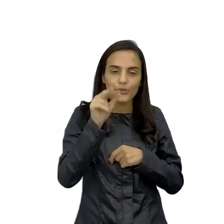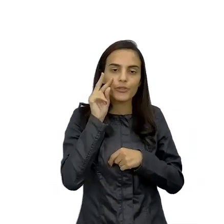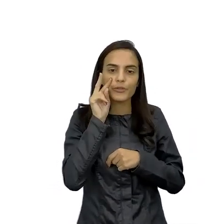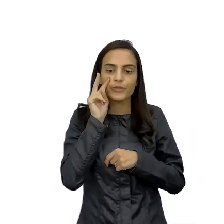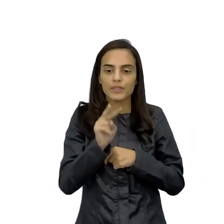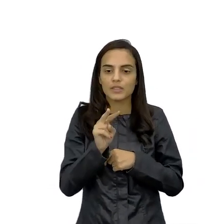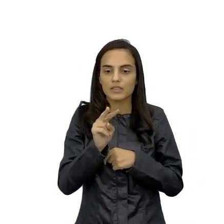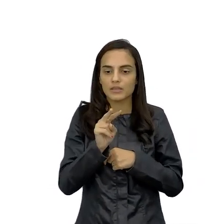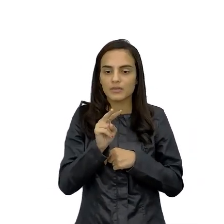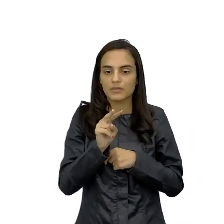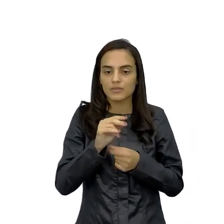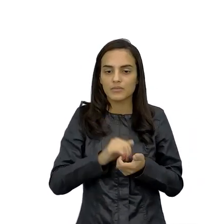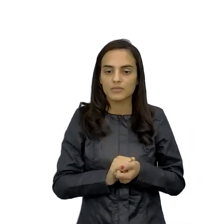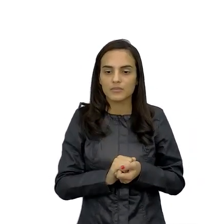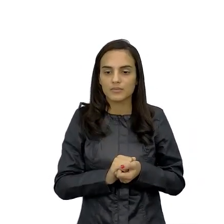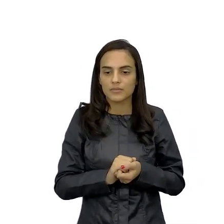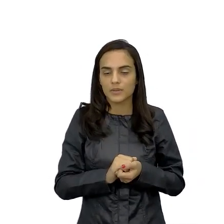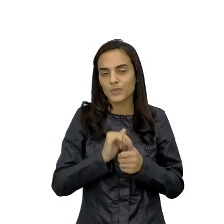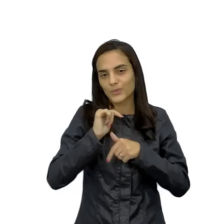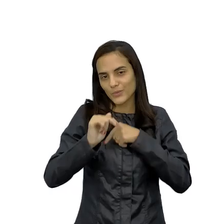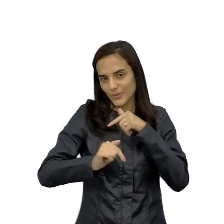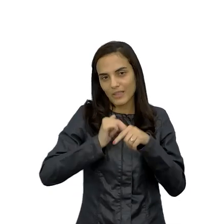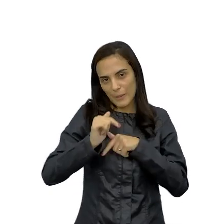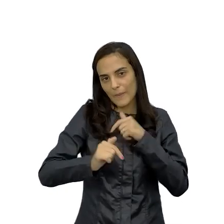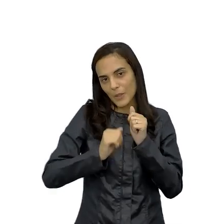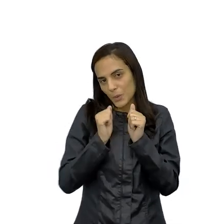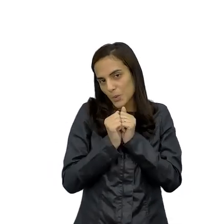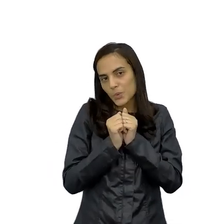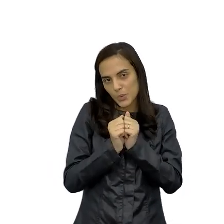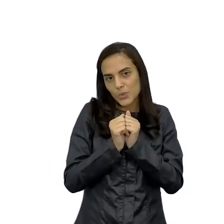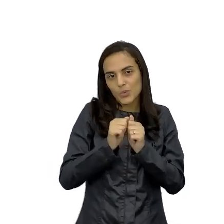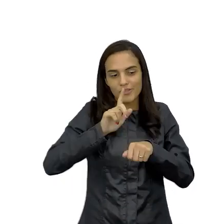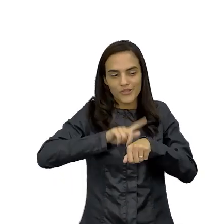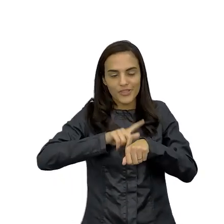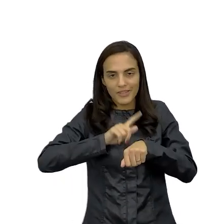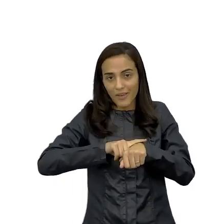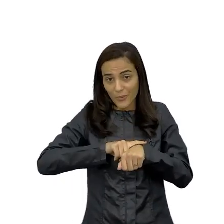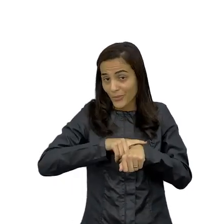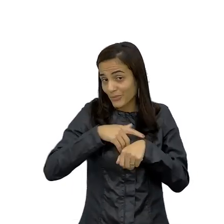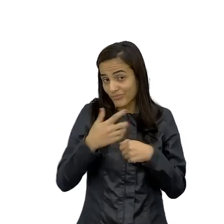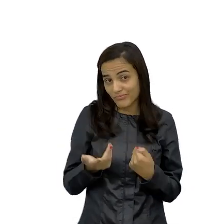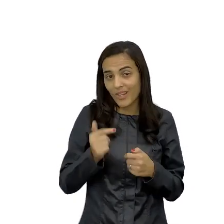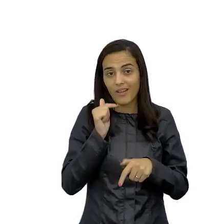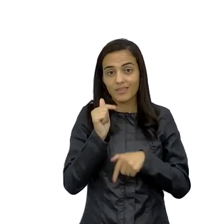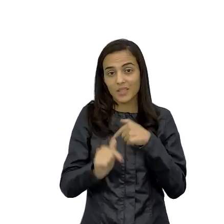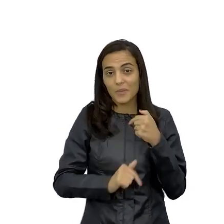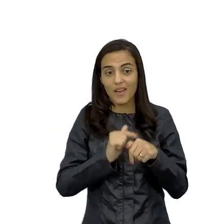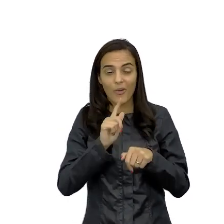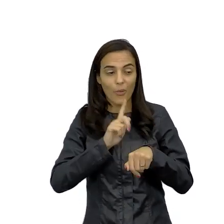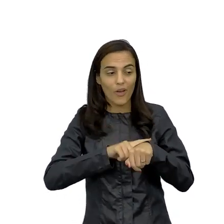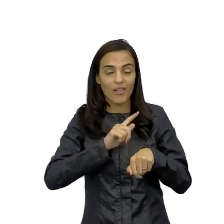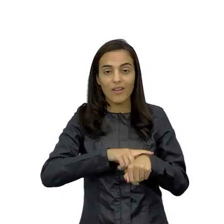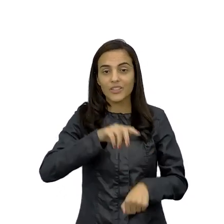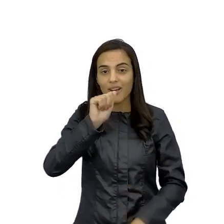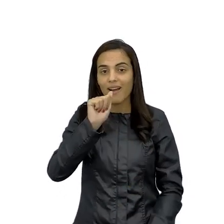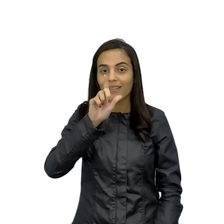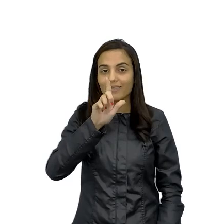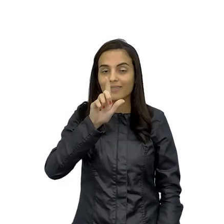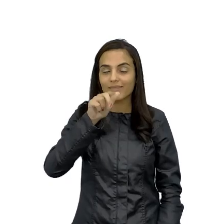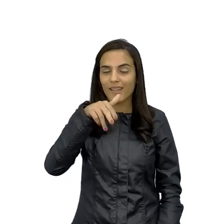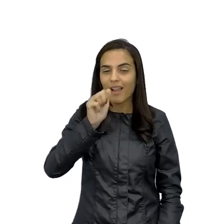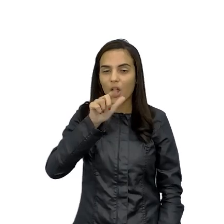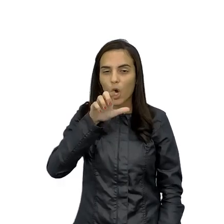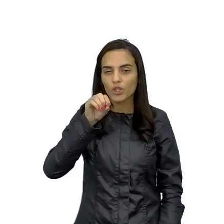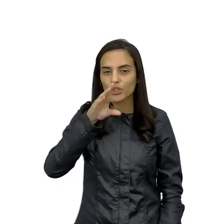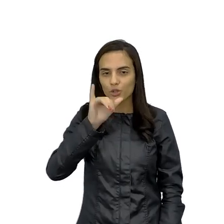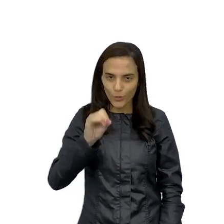olhar para o trabalho com as unidades de tempo, ou seja, trabalhar com relógios analógicos e trabalhar com